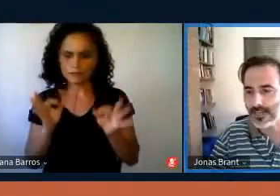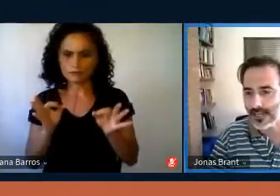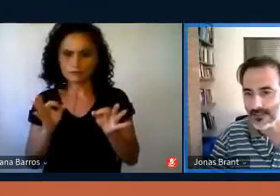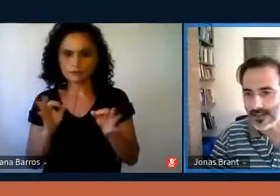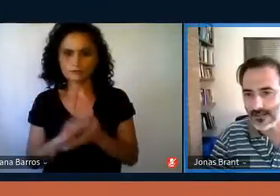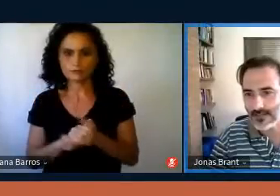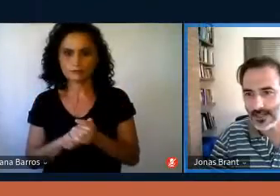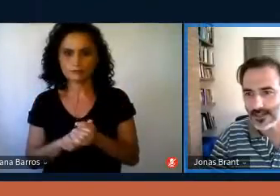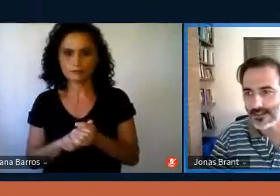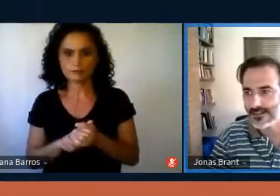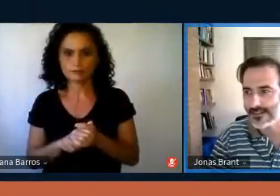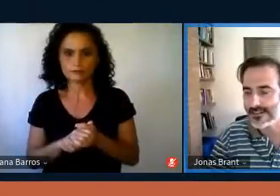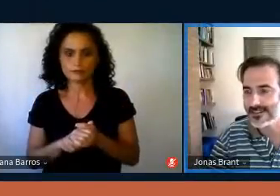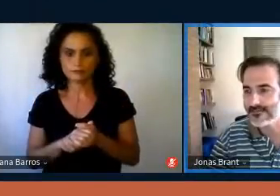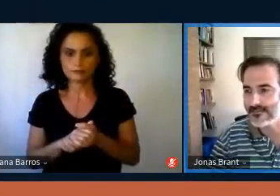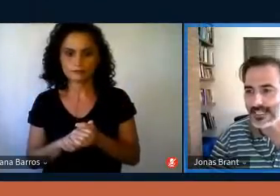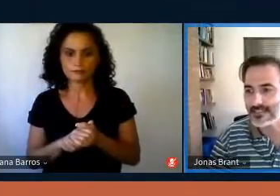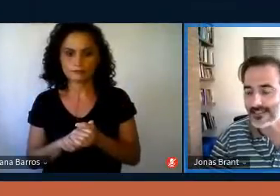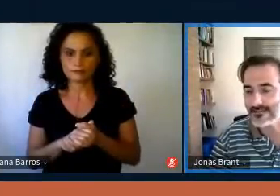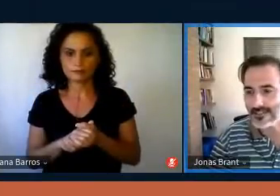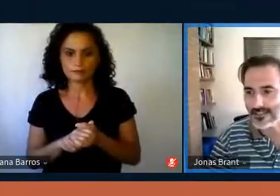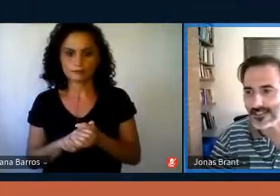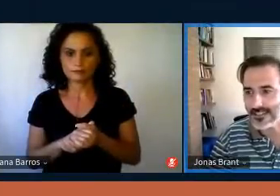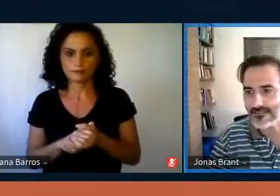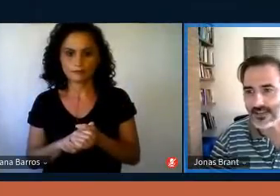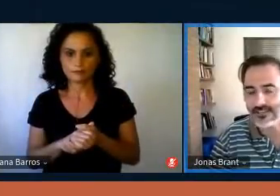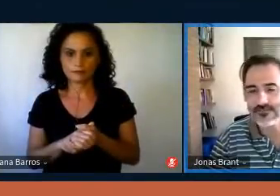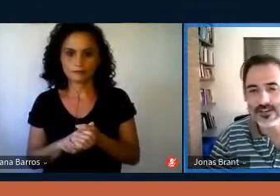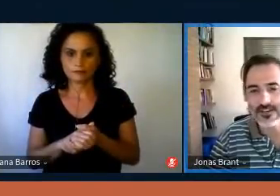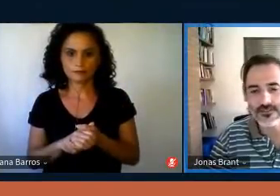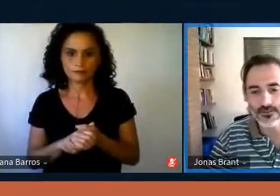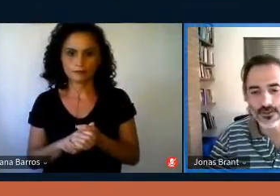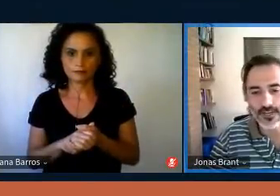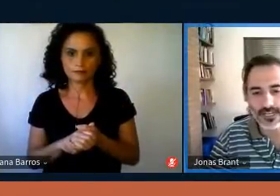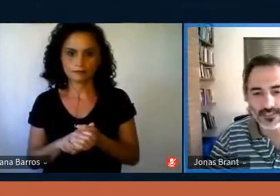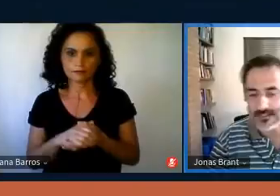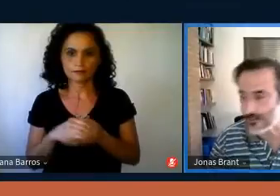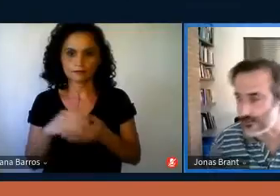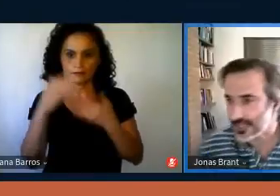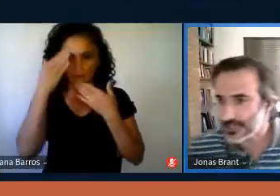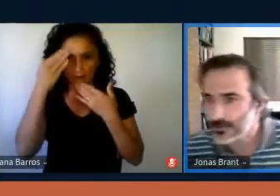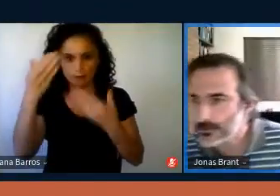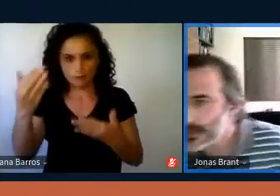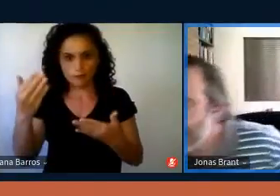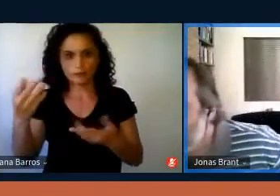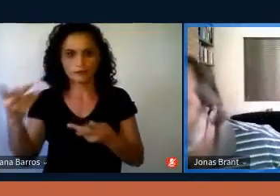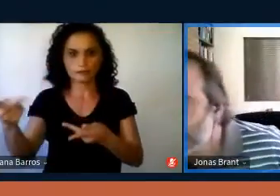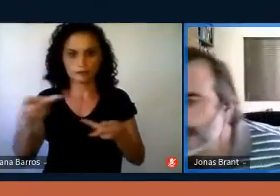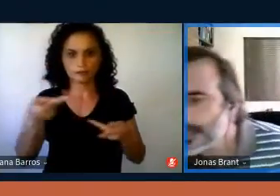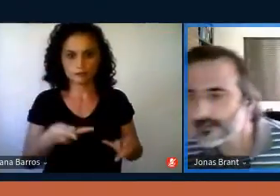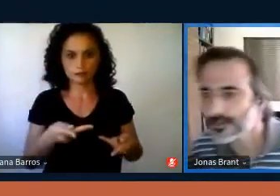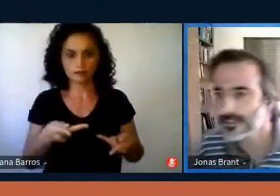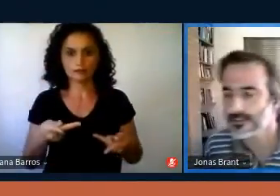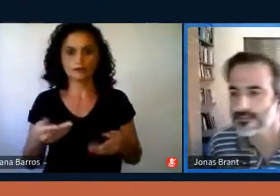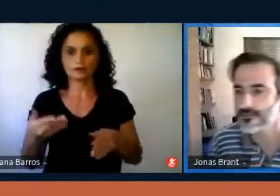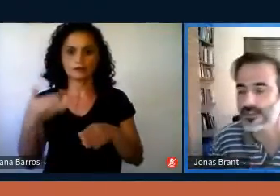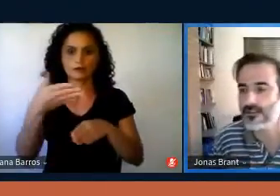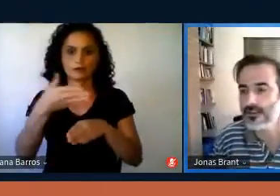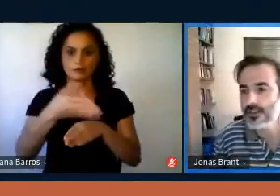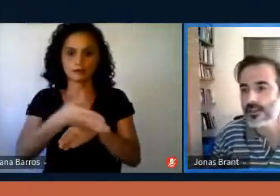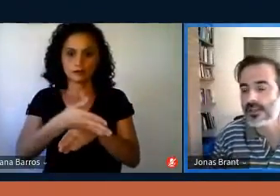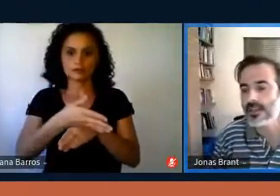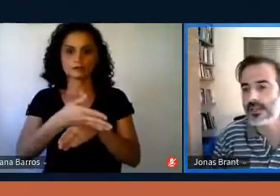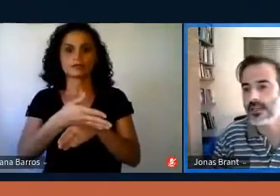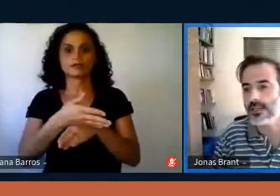Muito obrigado, Calil, pela mediação desse evento. Fico muito feliz de ser convidado para poder fazer parte dessa